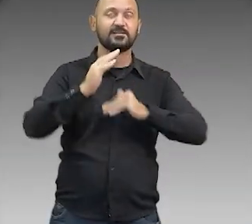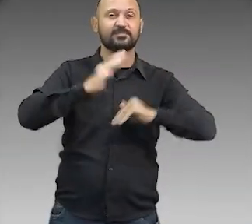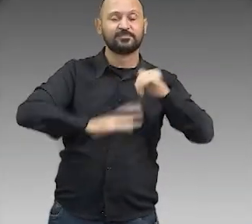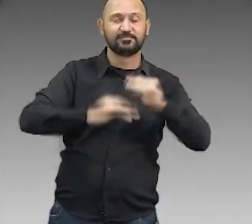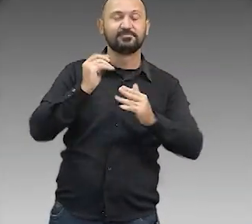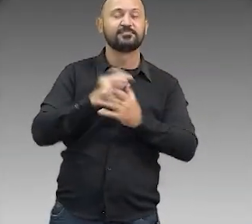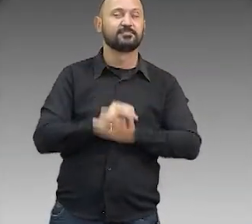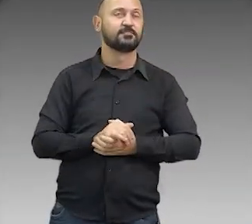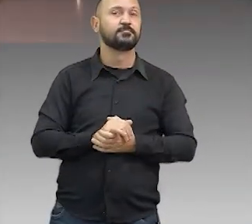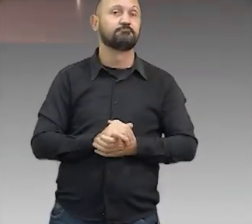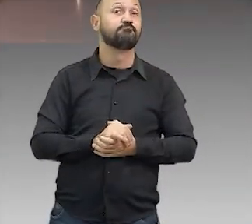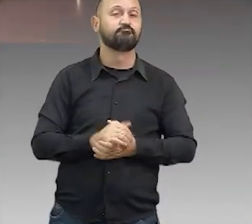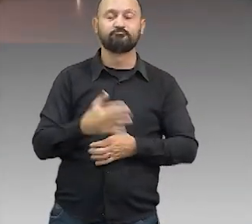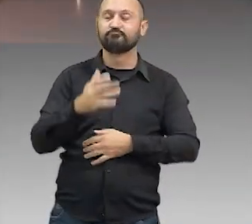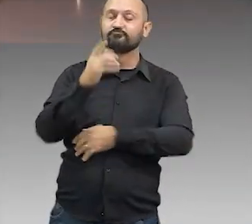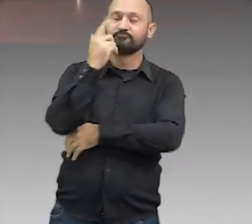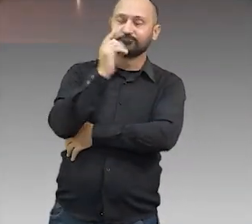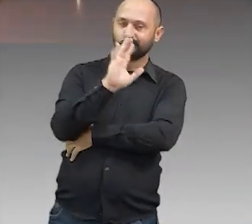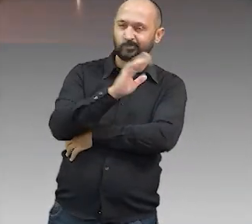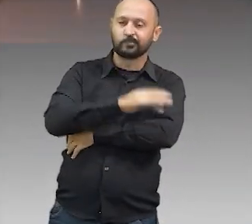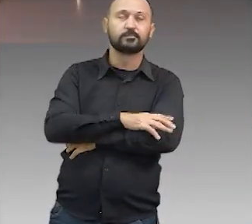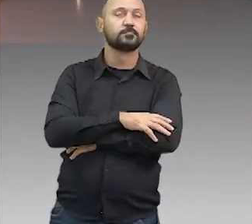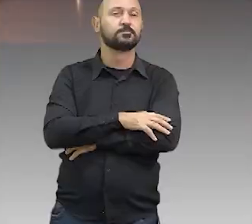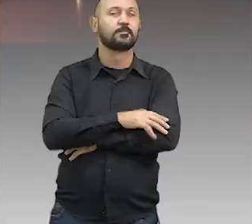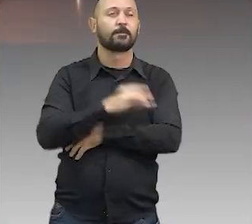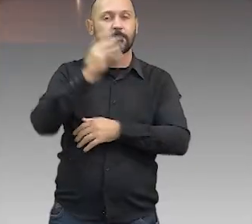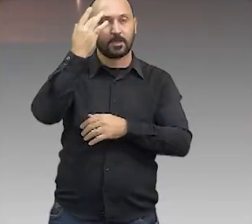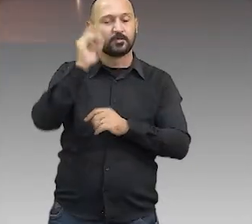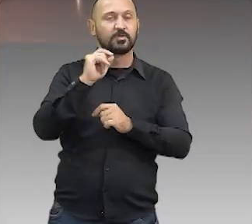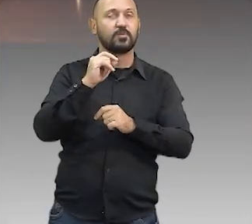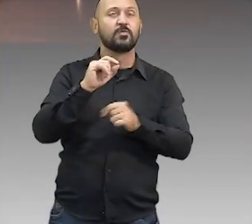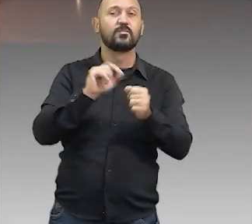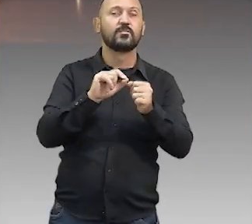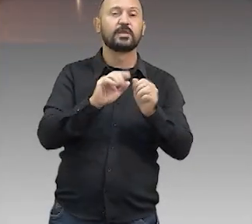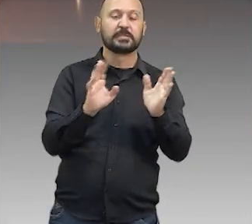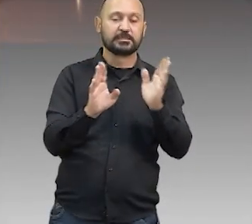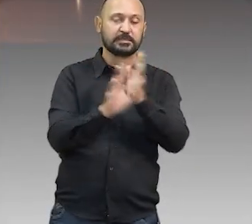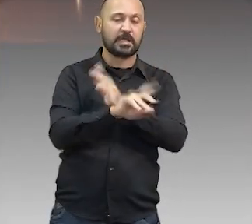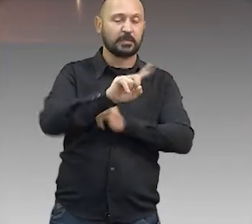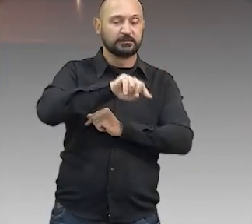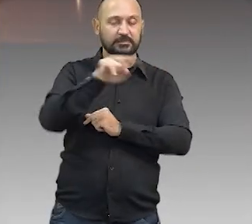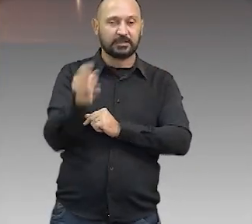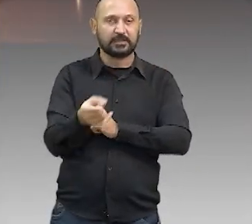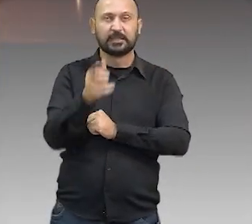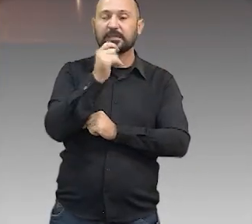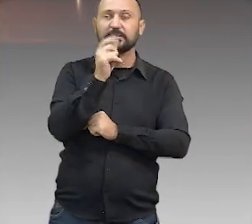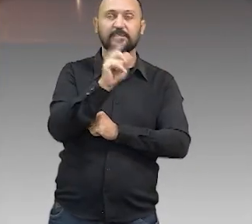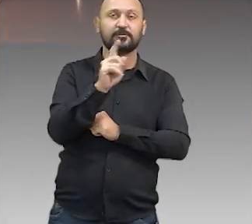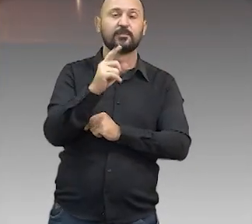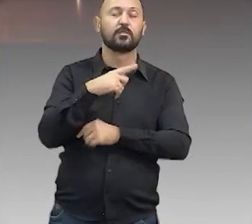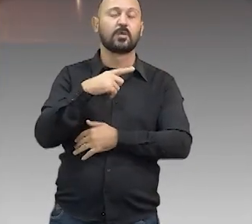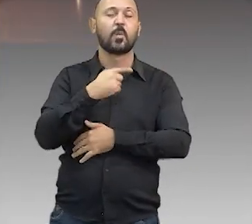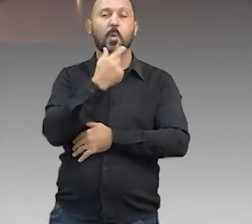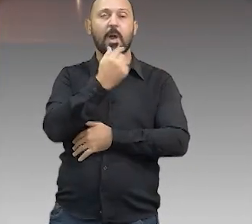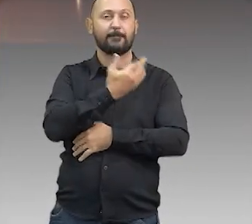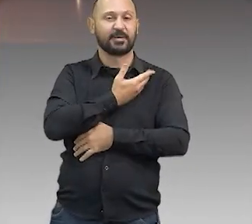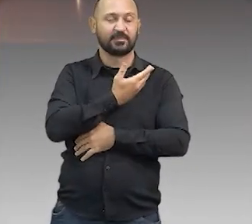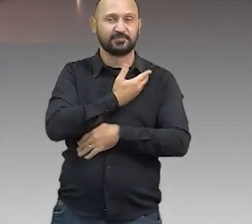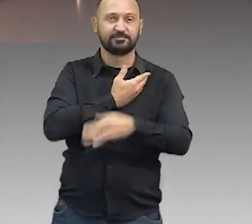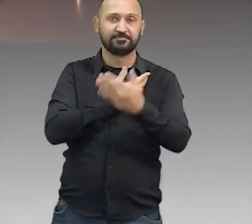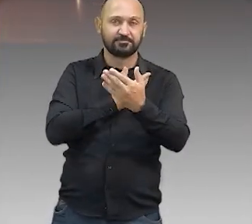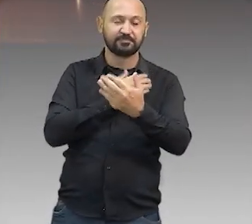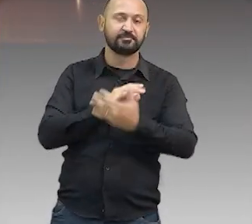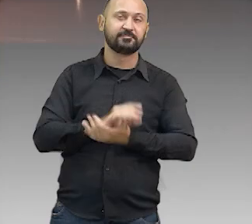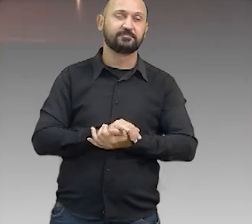transição de carreira? Eu acho que eu não fiz essa transição ainda. Eu tenho um amigo